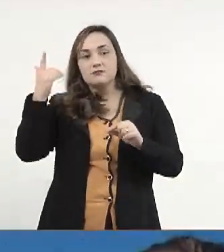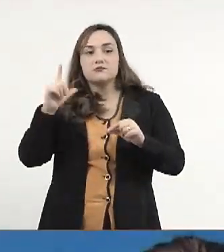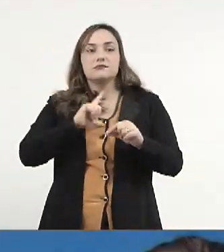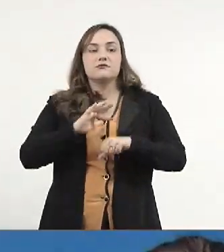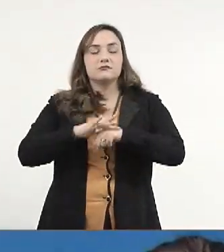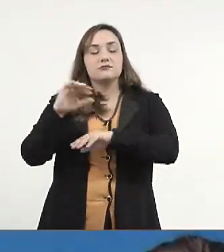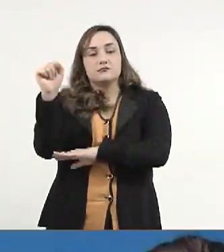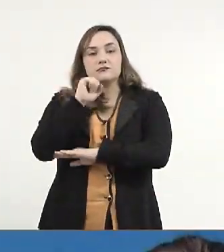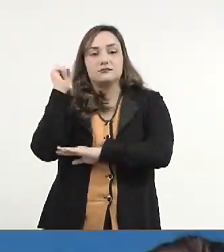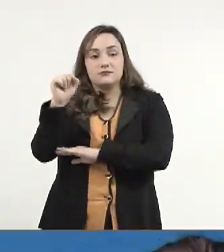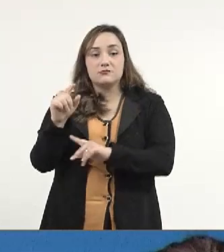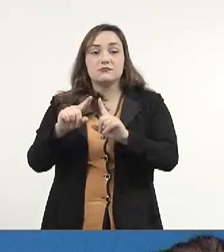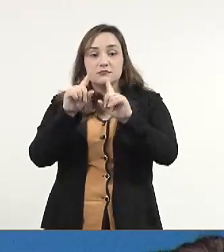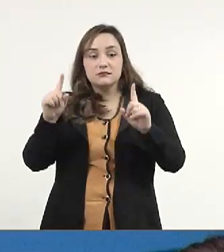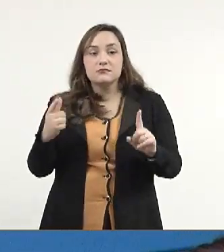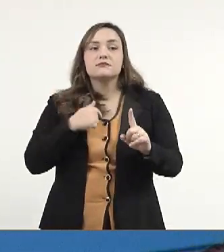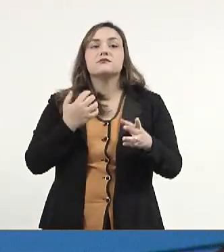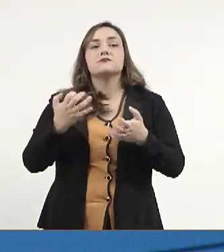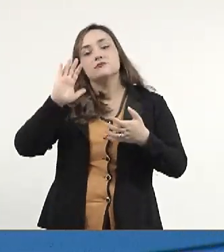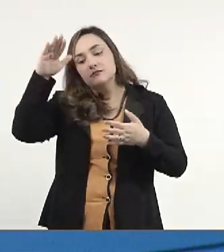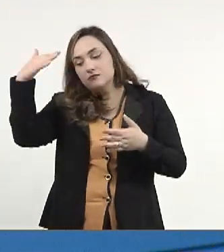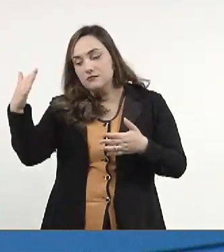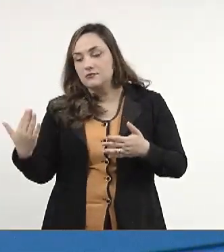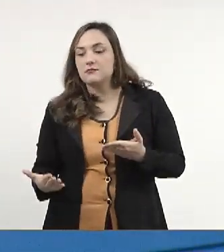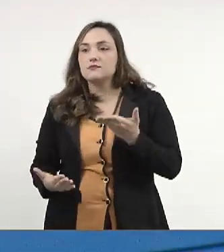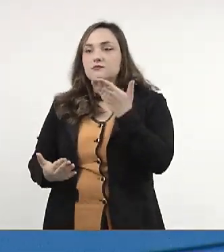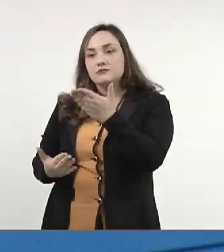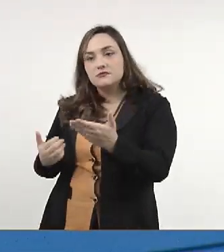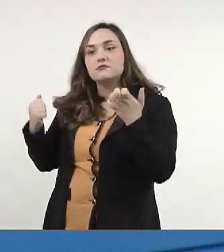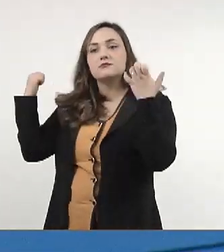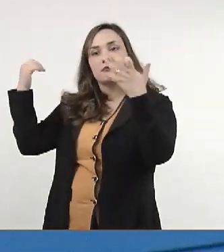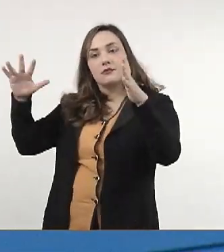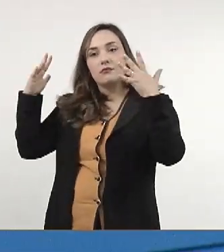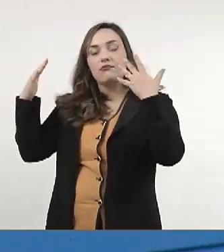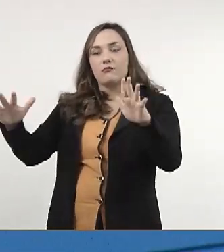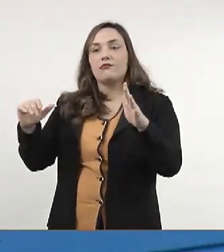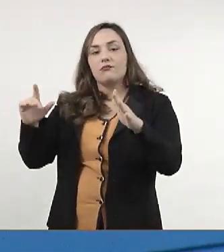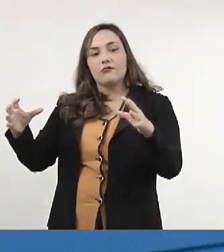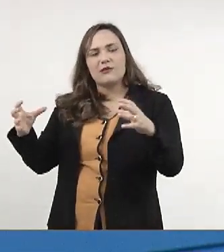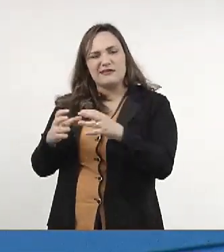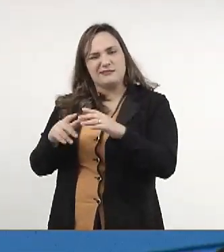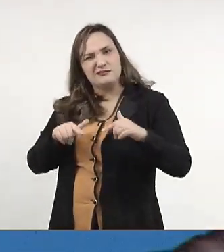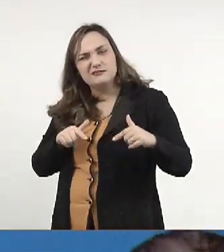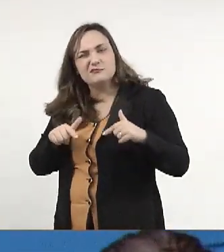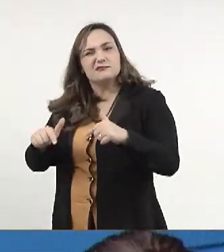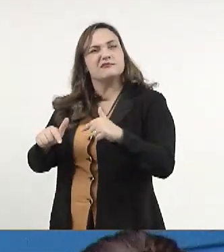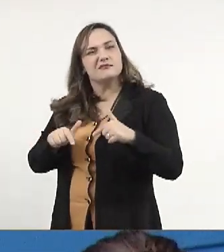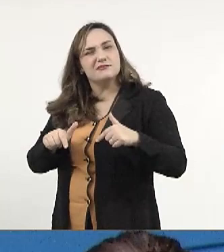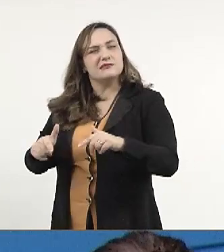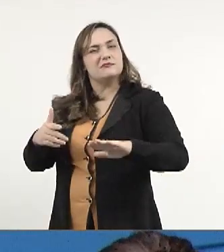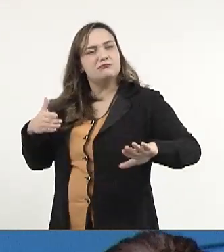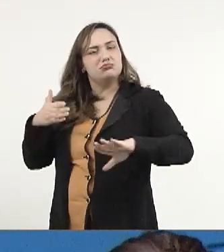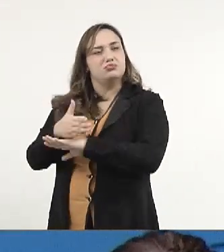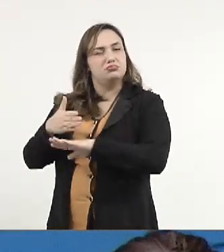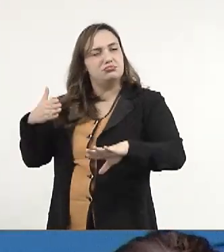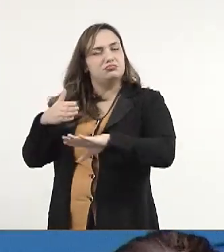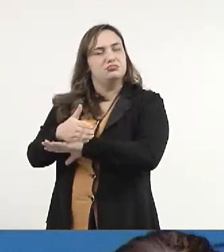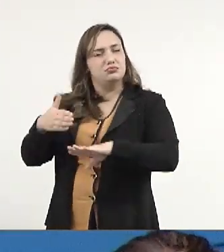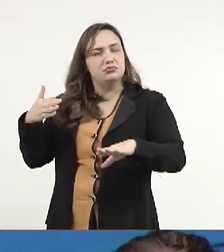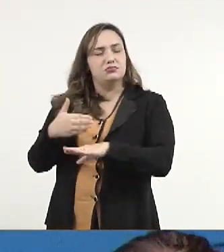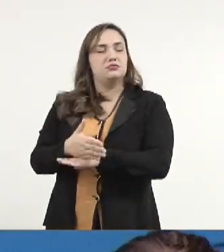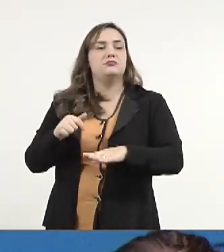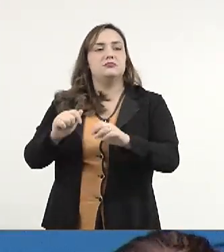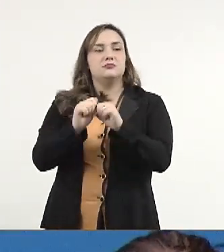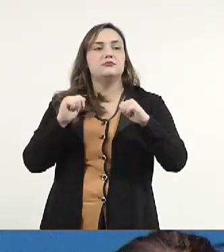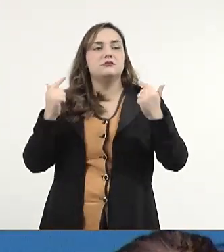as comorbidades. Eu quero render as homenagens a esse grupo aguerrido que sempre tem vindo aqui à Assembleia